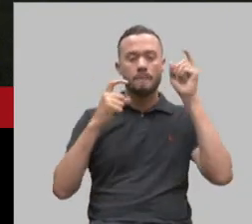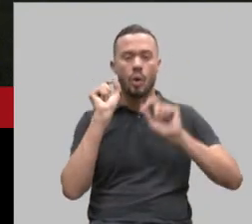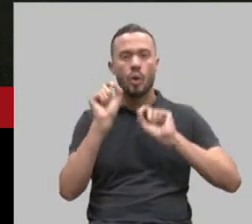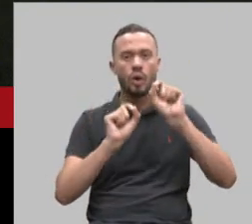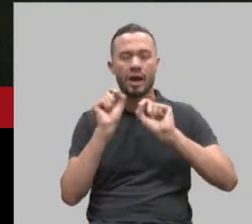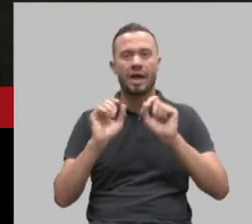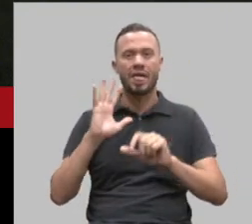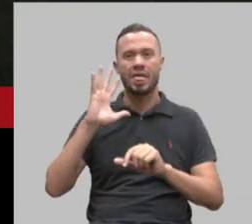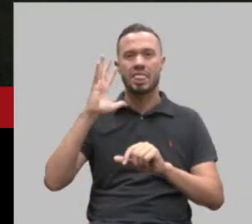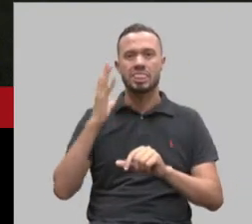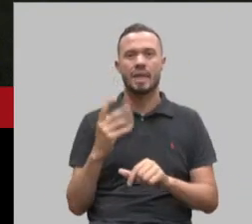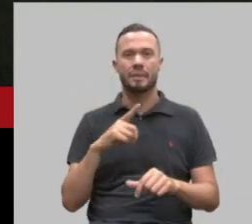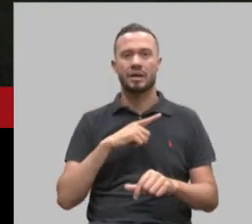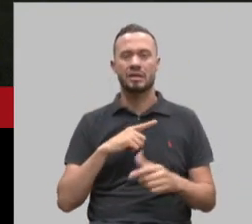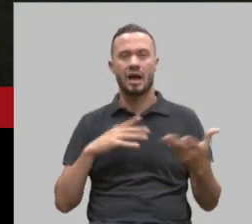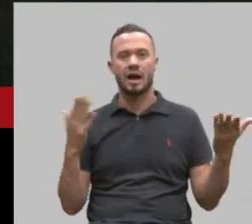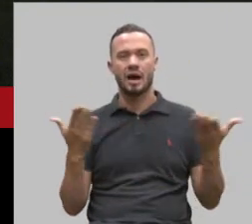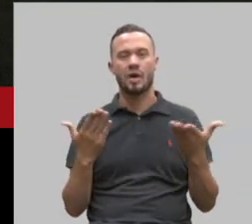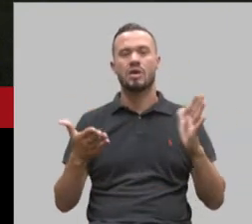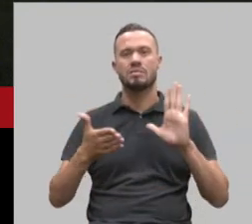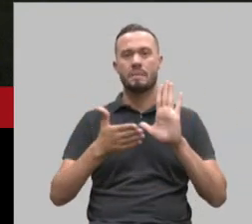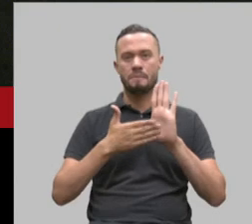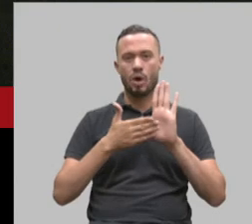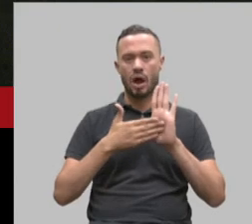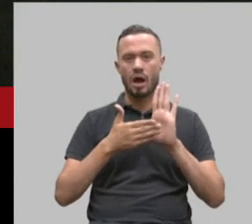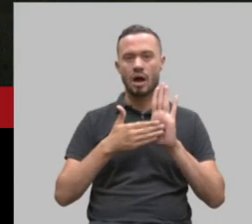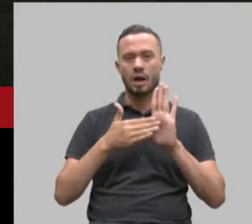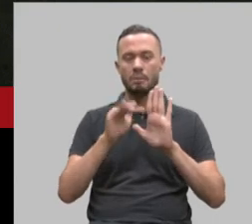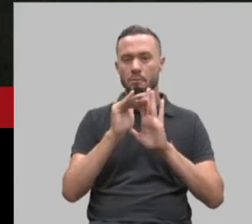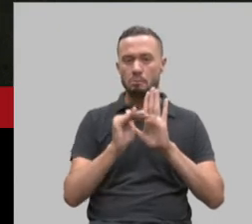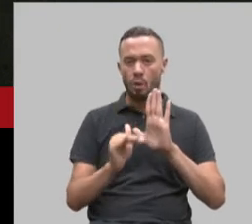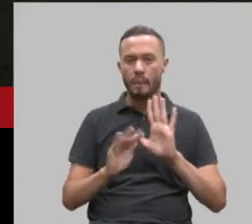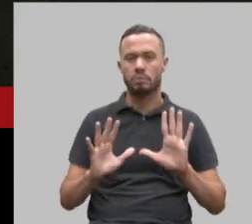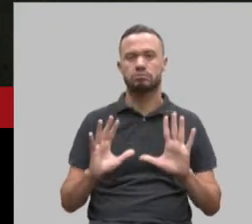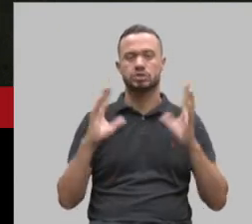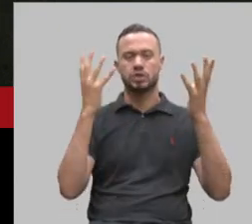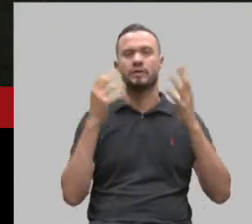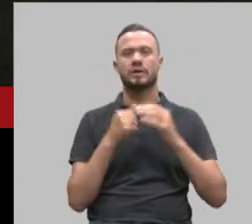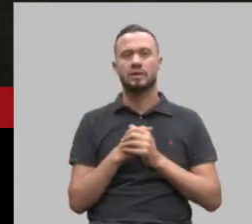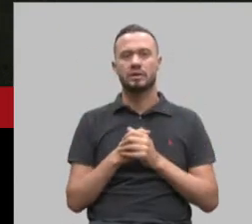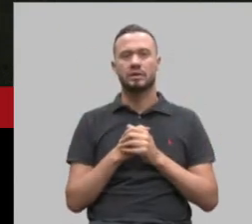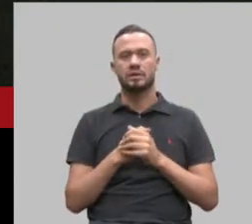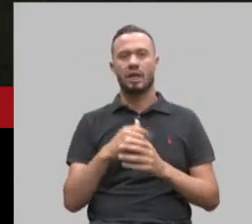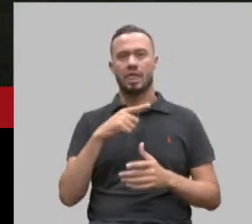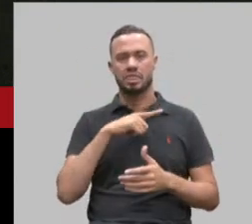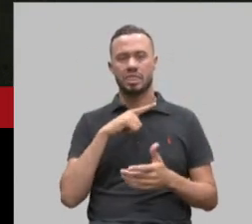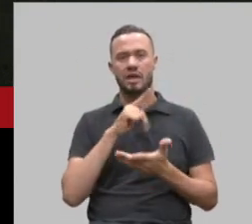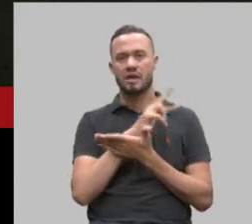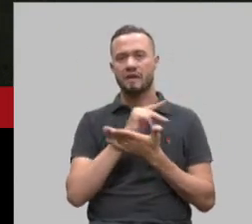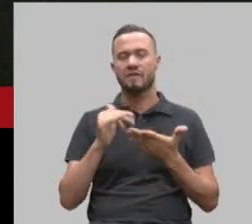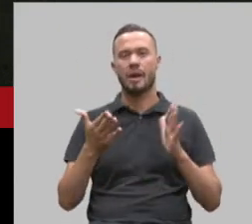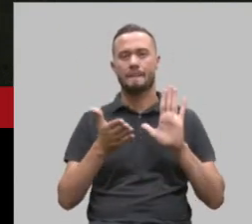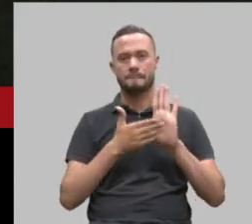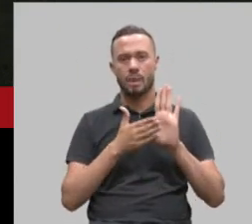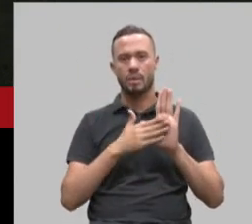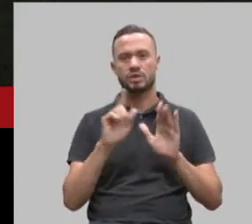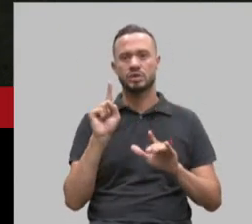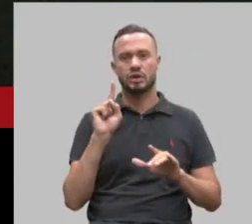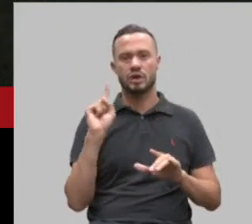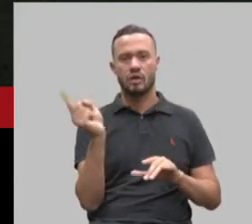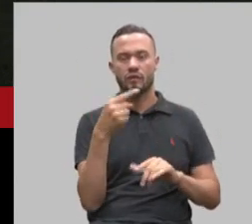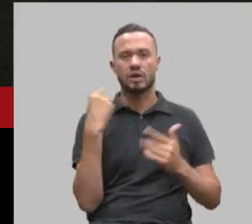nós temos agora com a programação do evento Tá certo a gente ainda tem muitas propostas para vocês discutirem